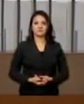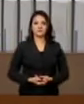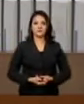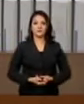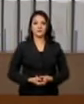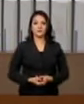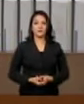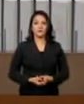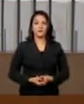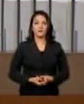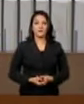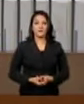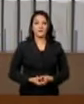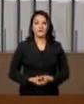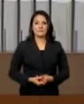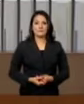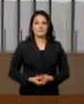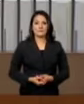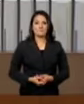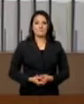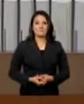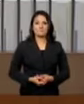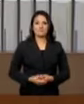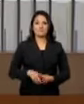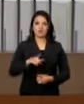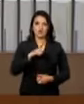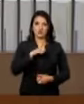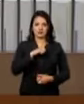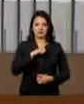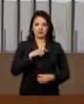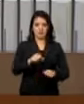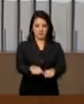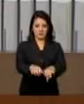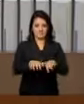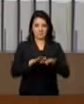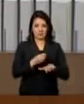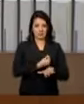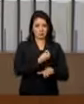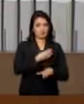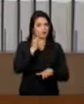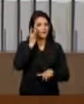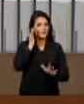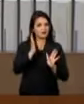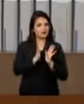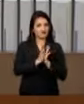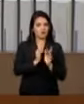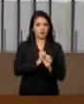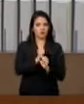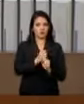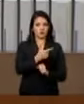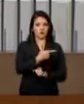Tivemos, no plenário presencial, em 2019,